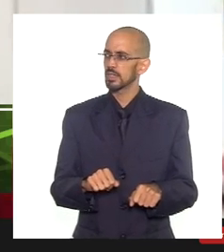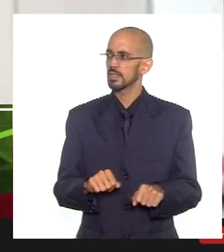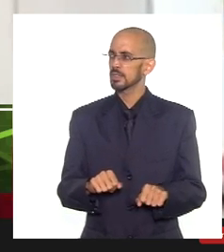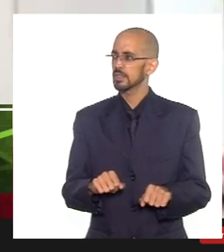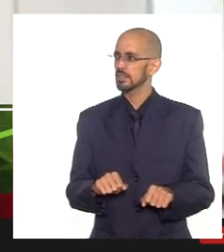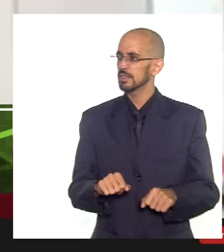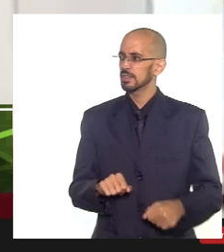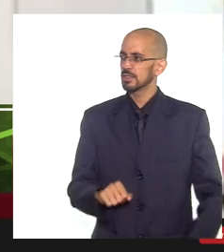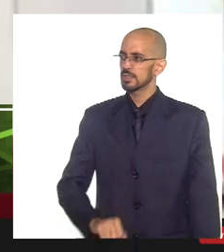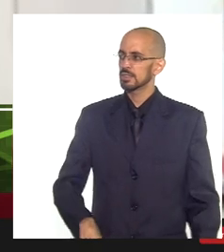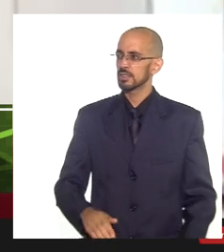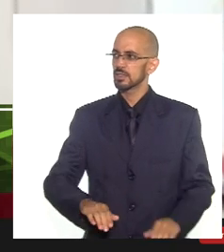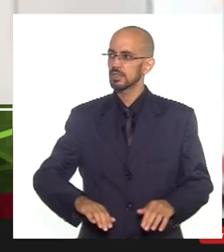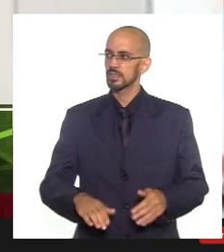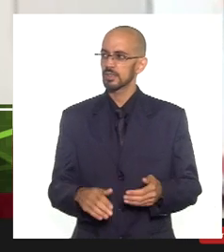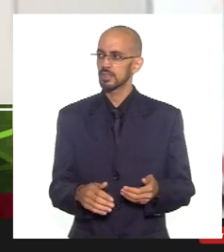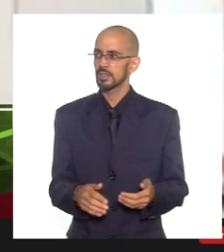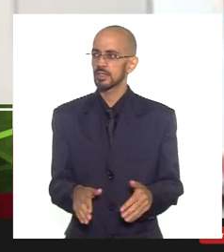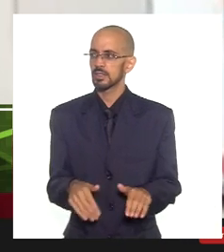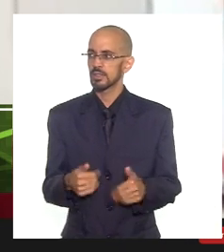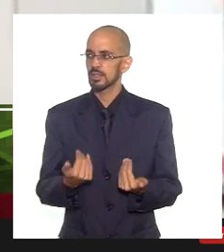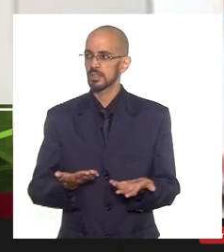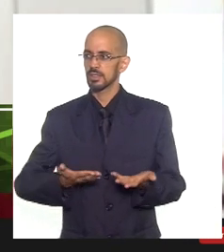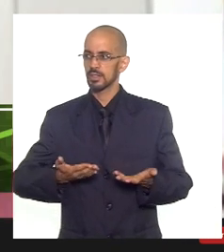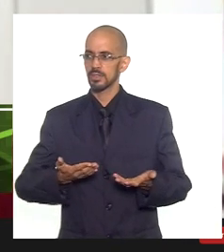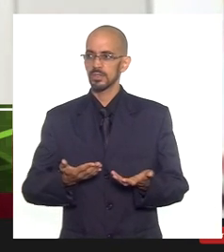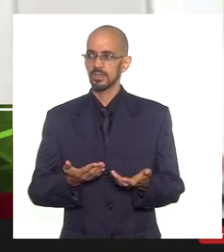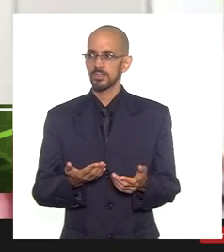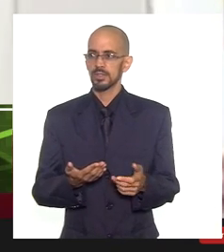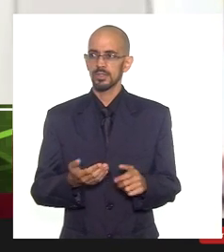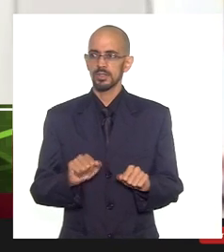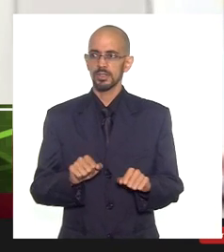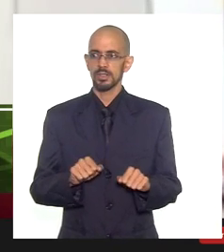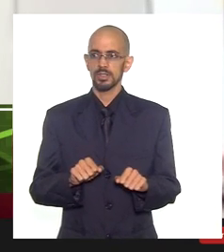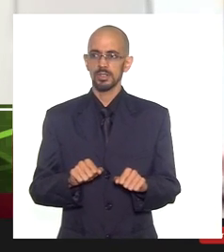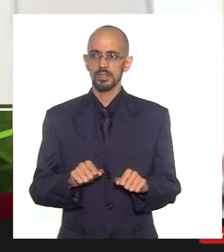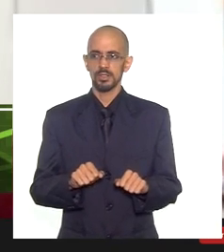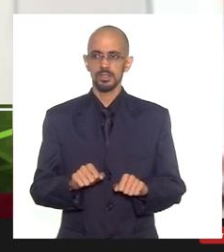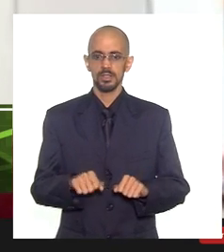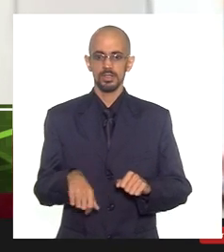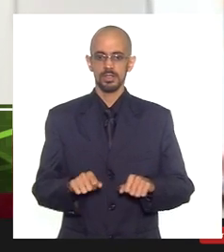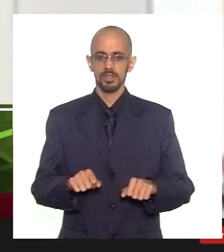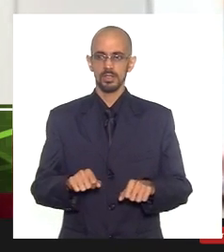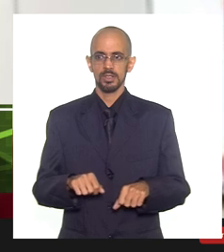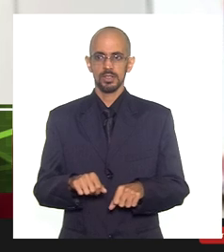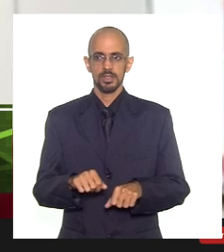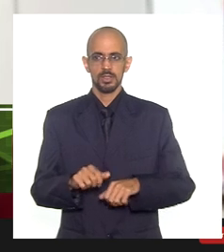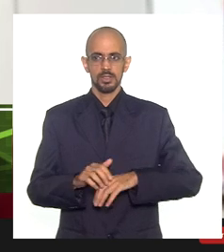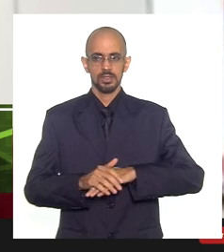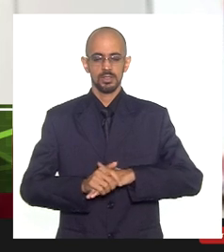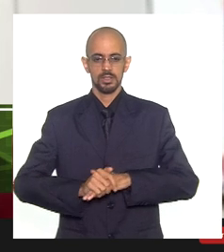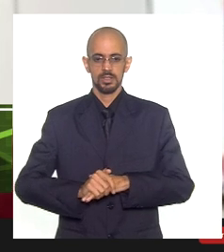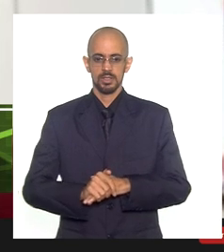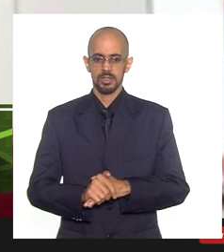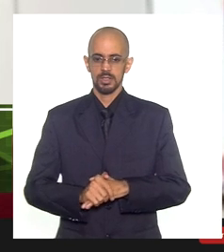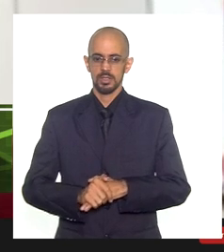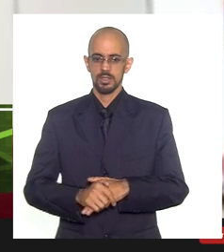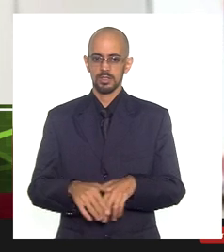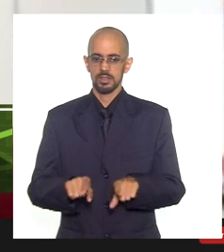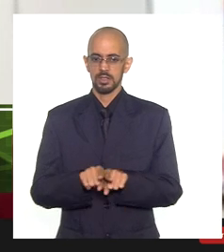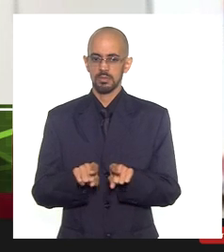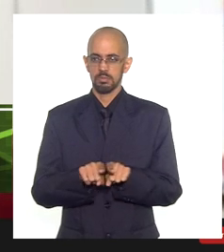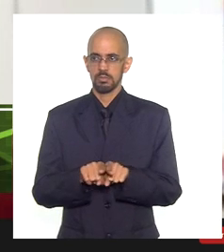outras secretarias estão fazendo para ver a possibilidade do que pode ser feito também no âmbito das